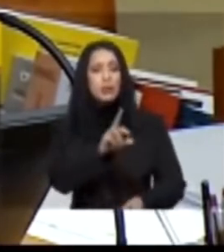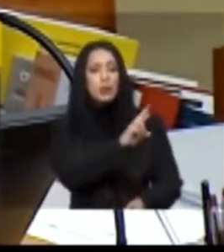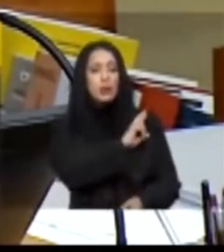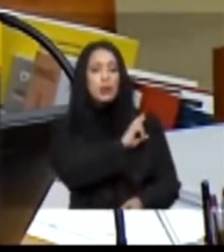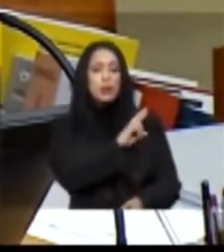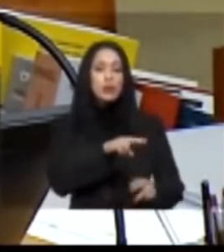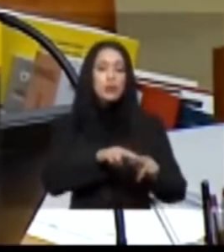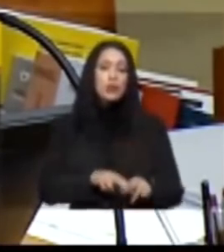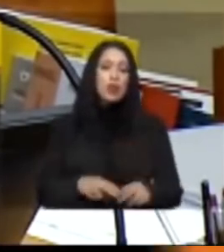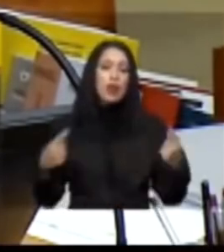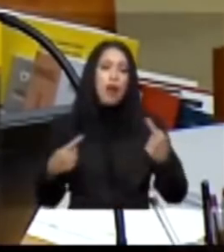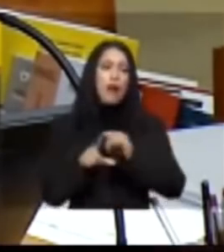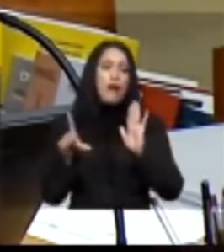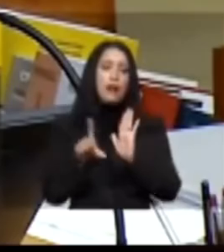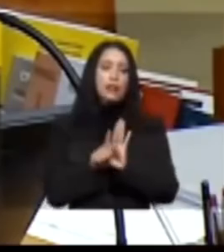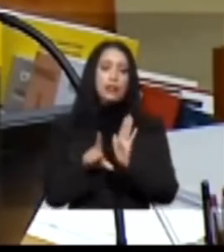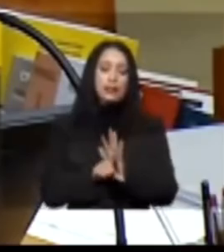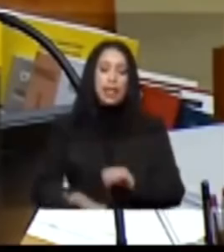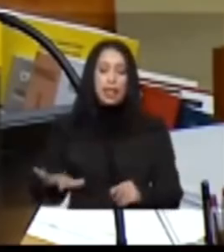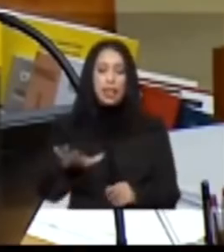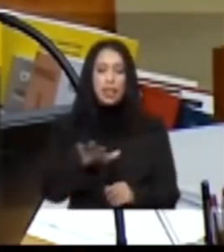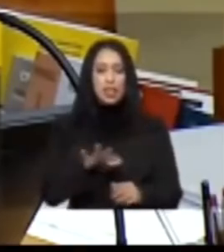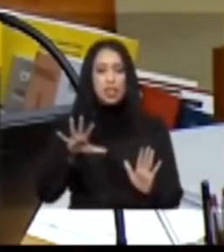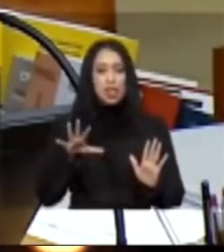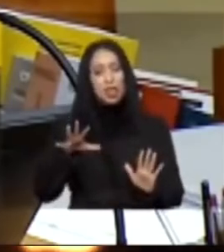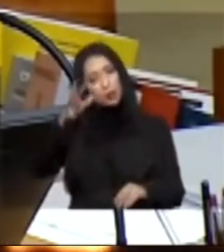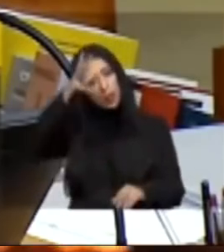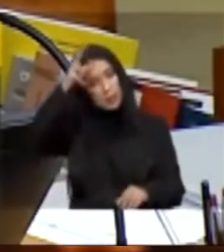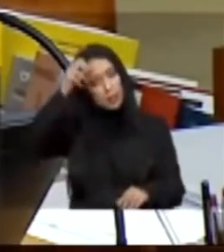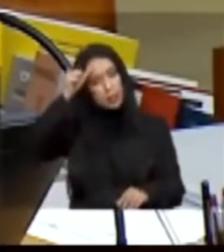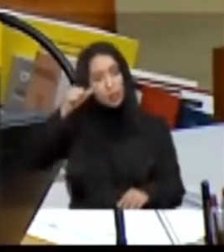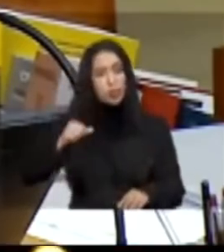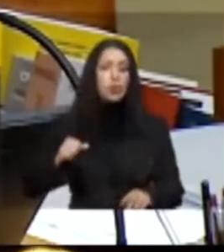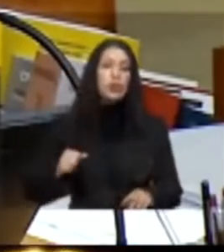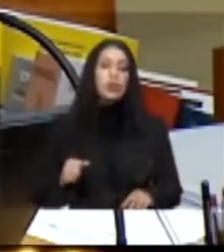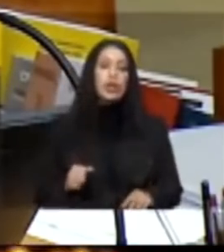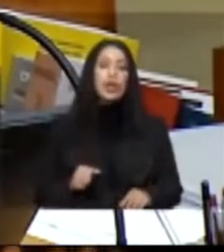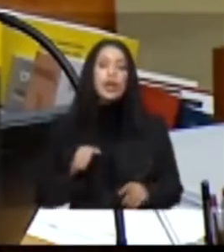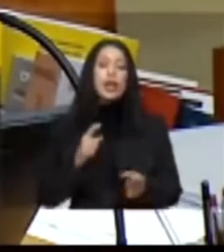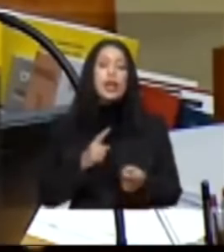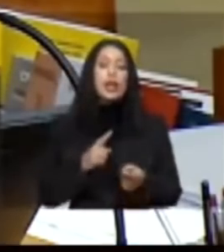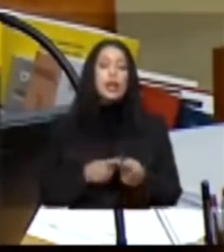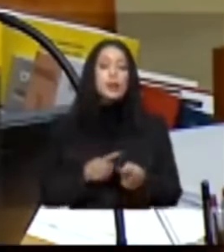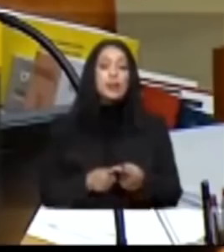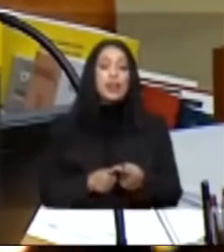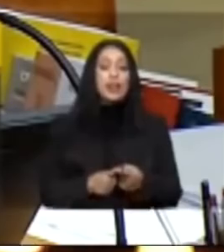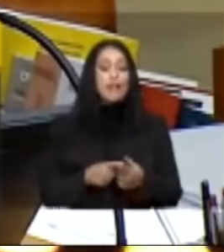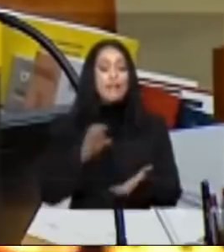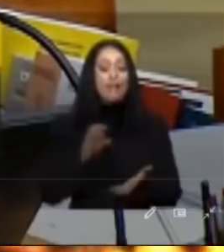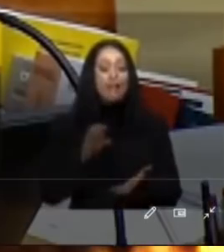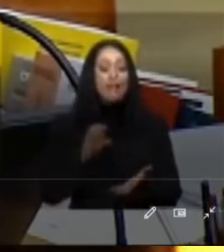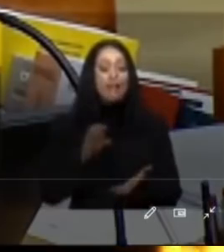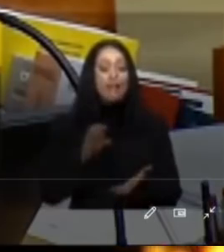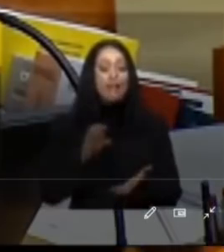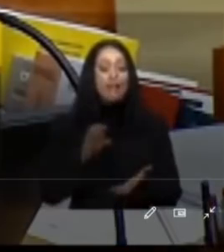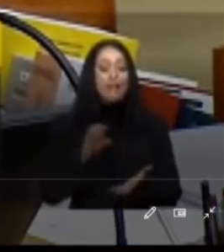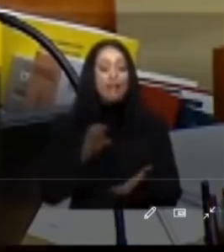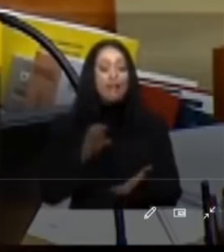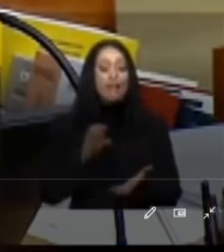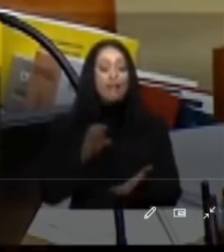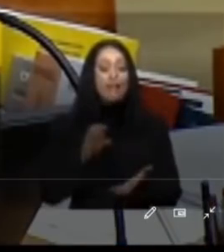e em função de ilícitos praticados na região da Amazônia legal se deve à ausência de regularização fundiária